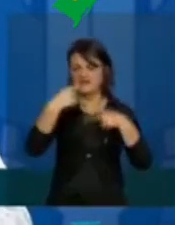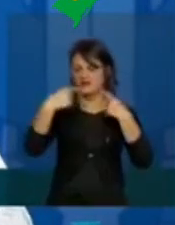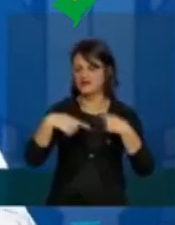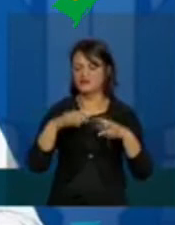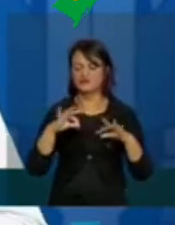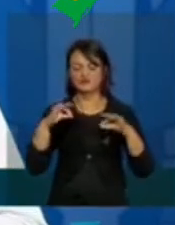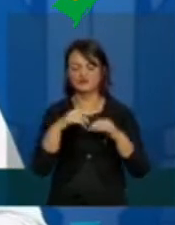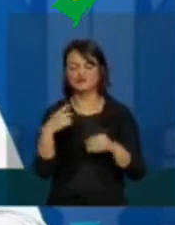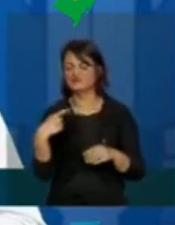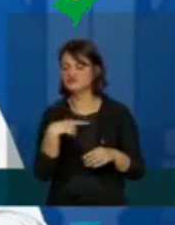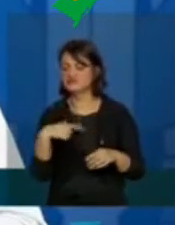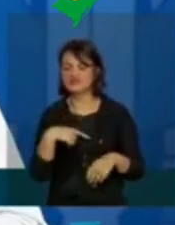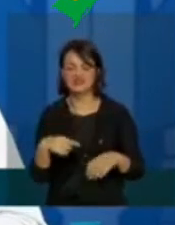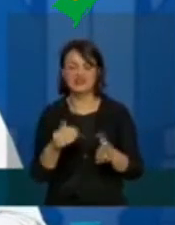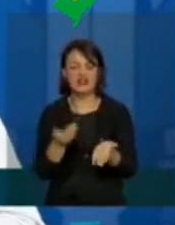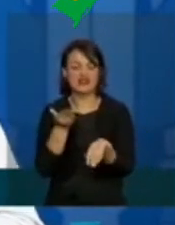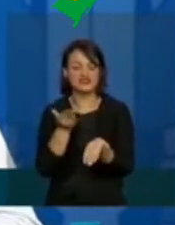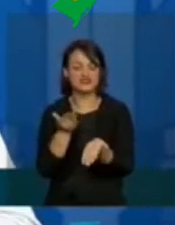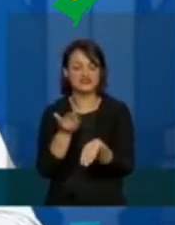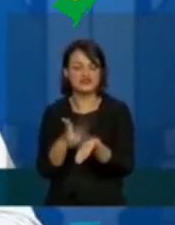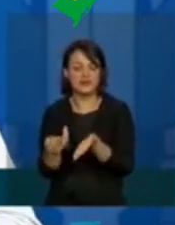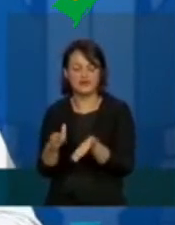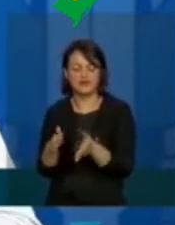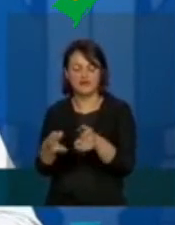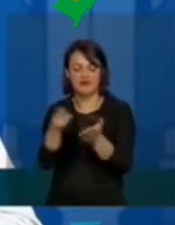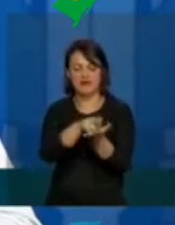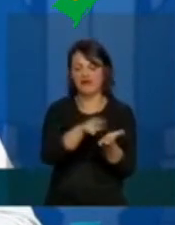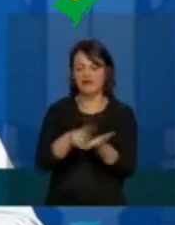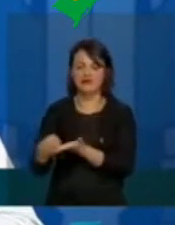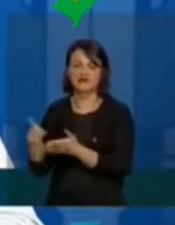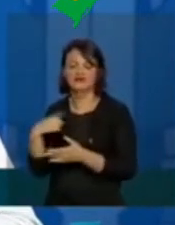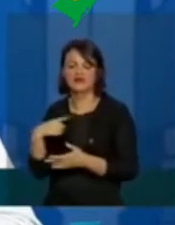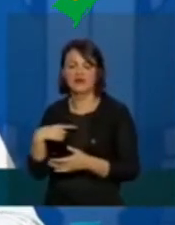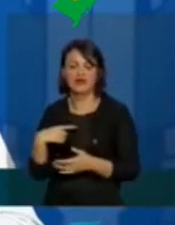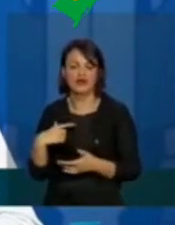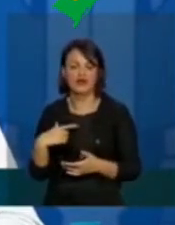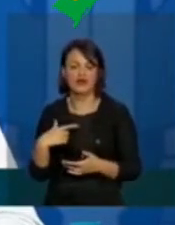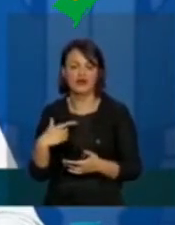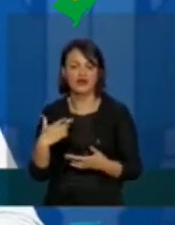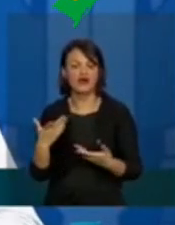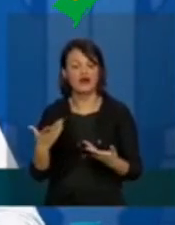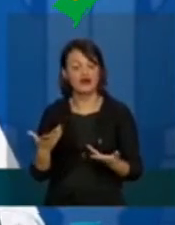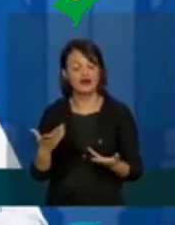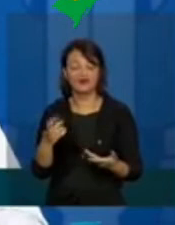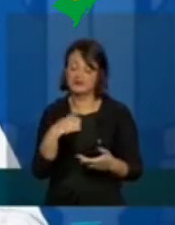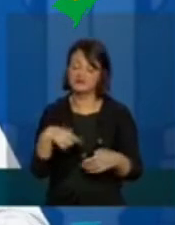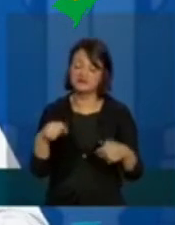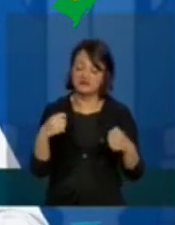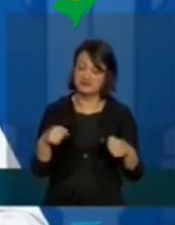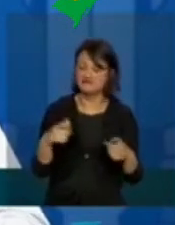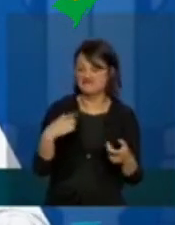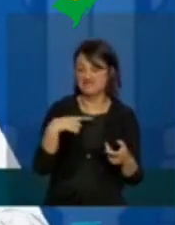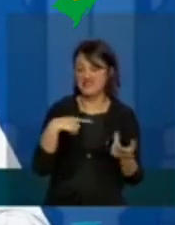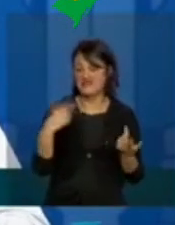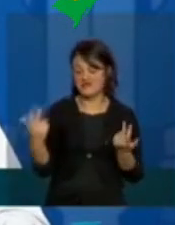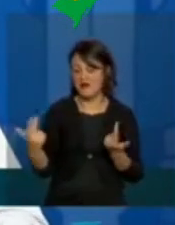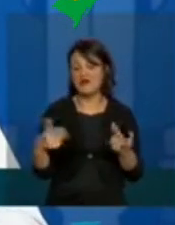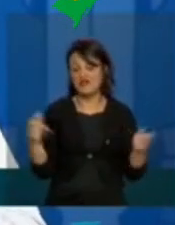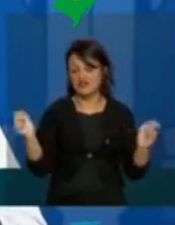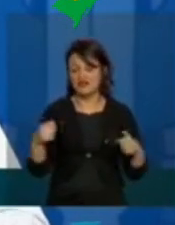enfrentamento. Ela tem uma sobra de 1.000 leitos. Nós vamos ter que passar por isso. Ela pode atender e